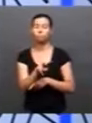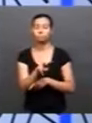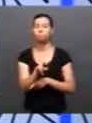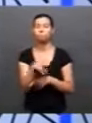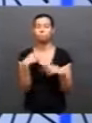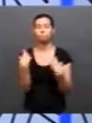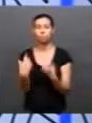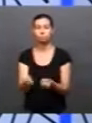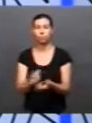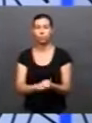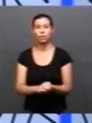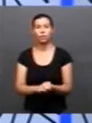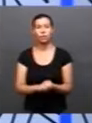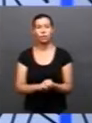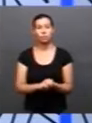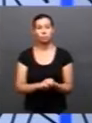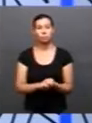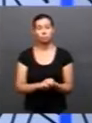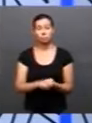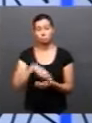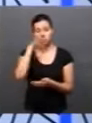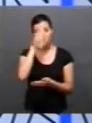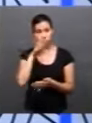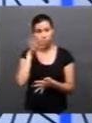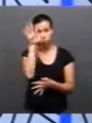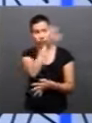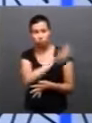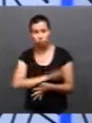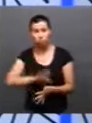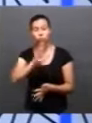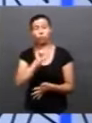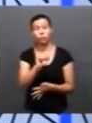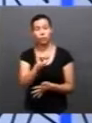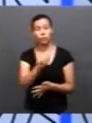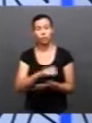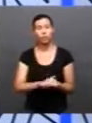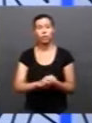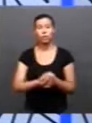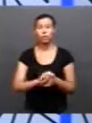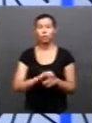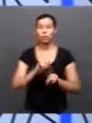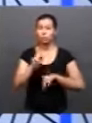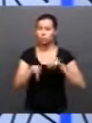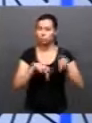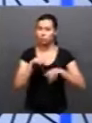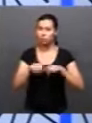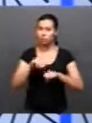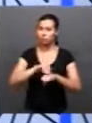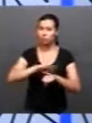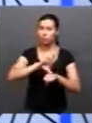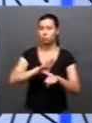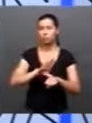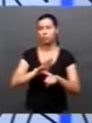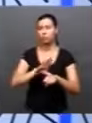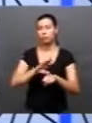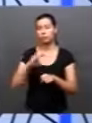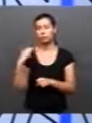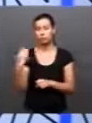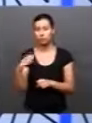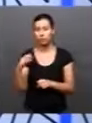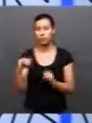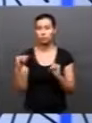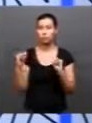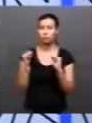nacional, estudos de percepção pública da ciência vão dizer que a população tem pouco conhecimento sobre o seu cientista, sobre as